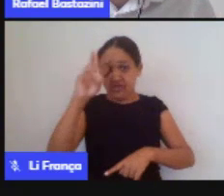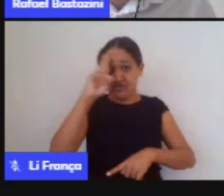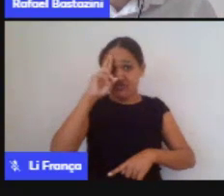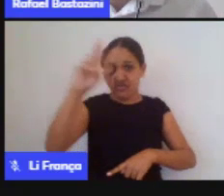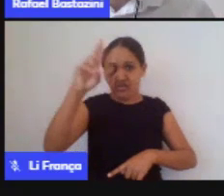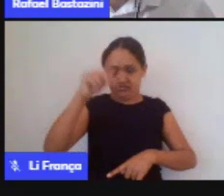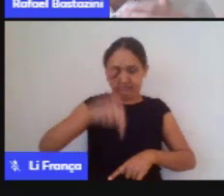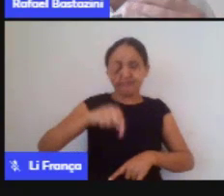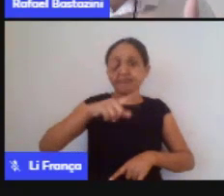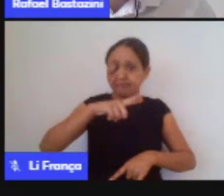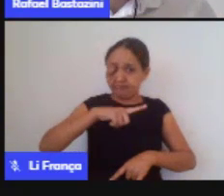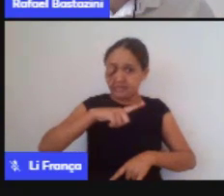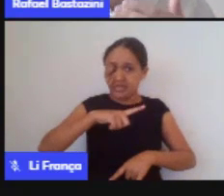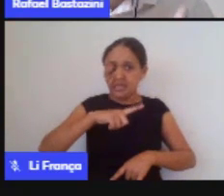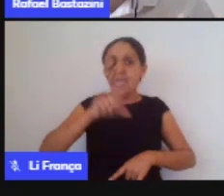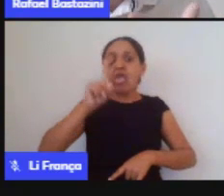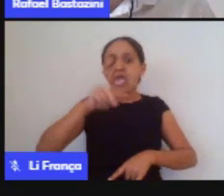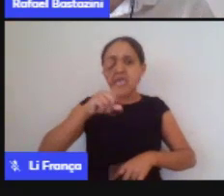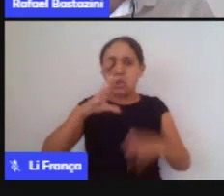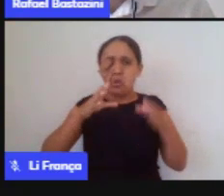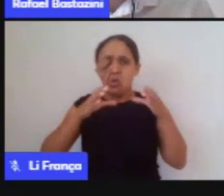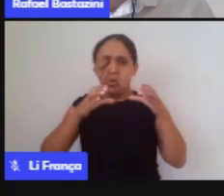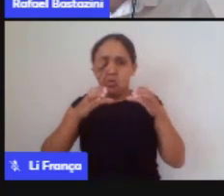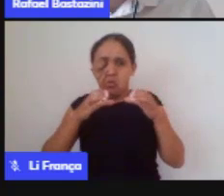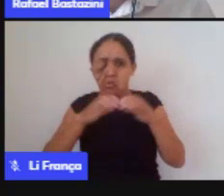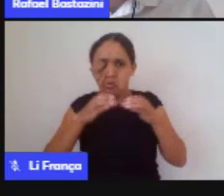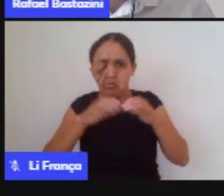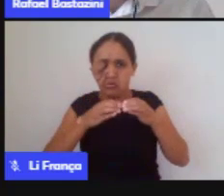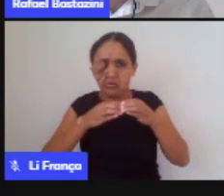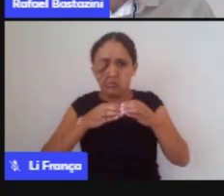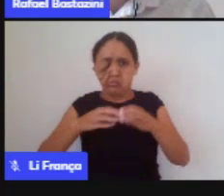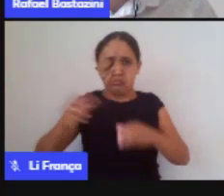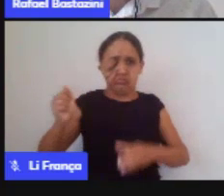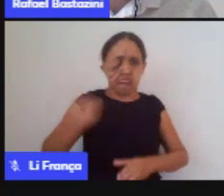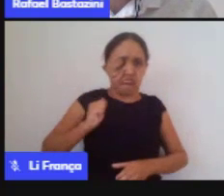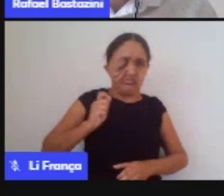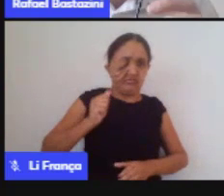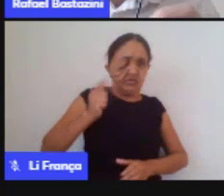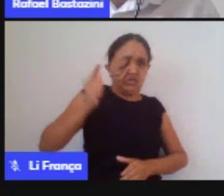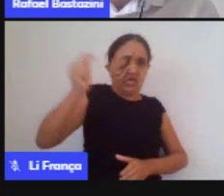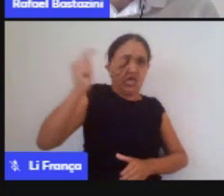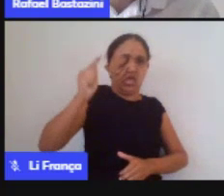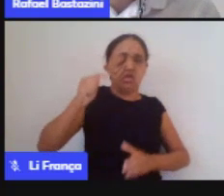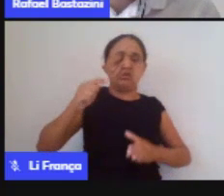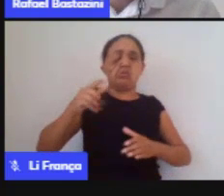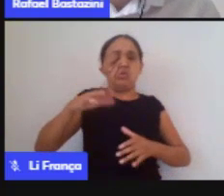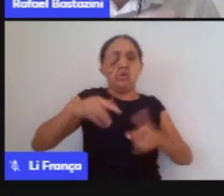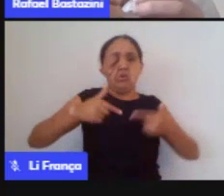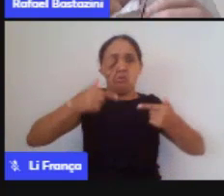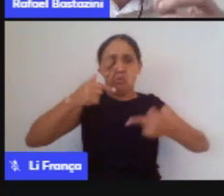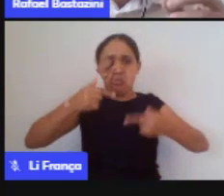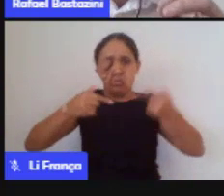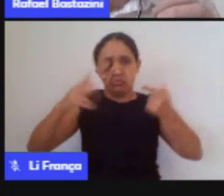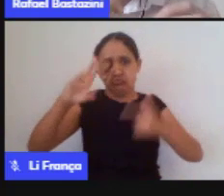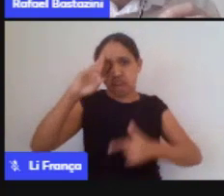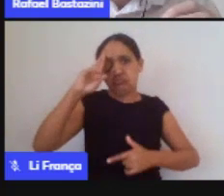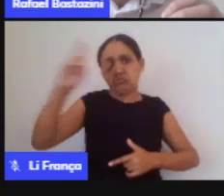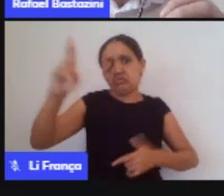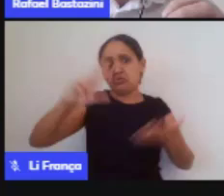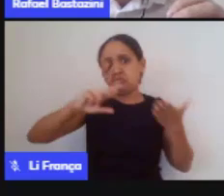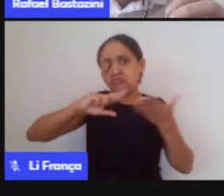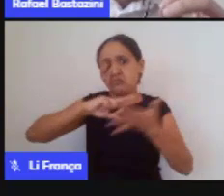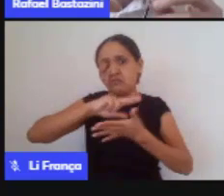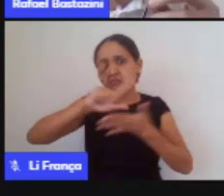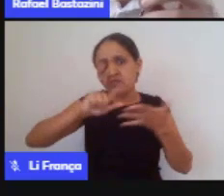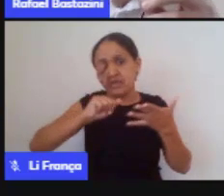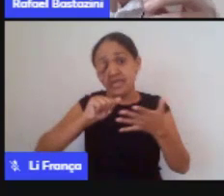os donos? Era a elite política e econômica do período. Ou seja, eles